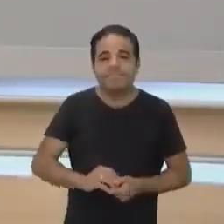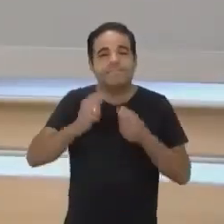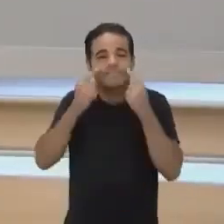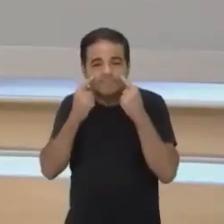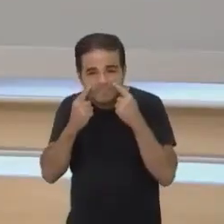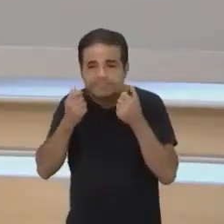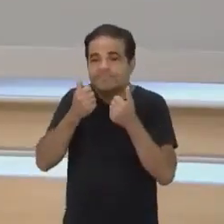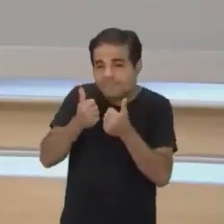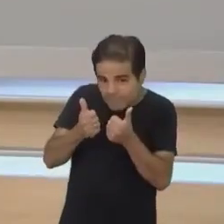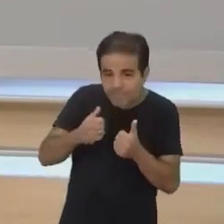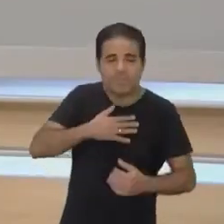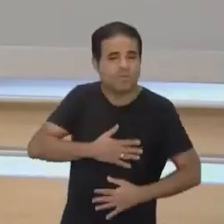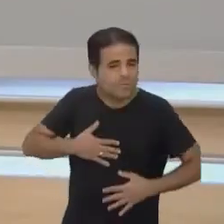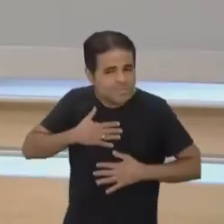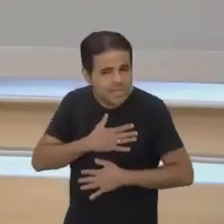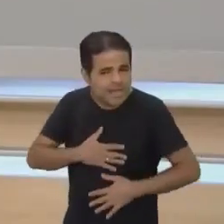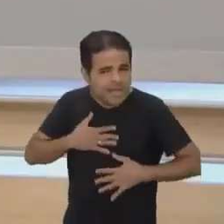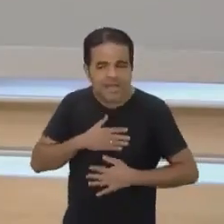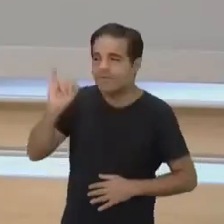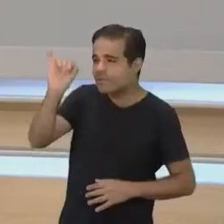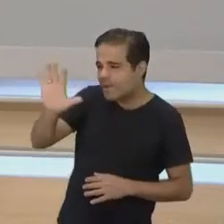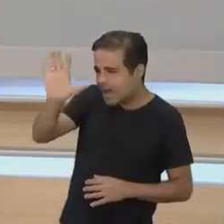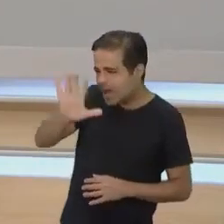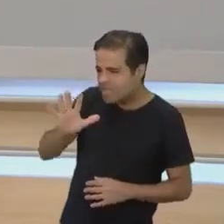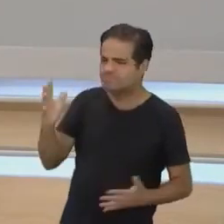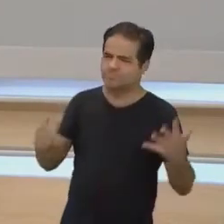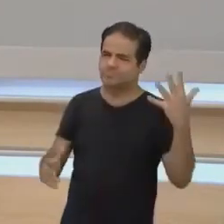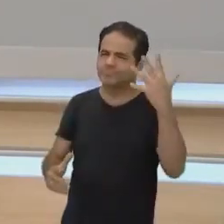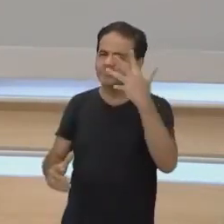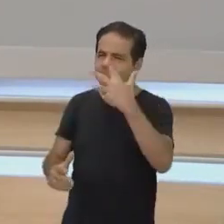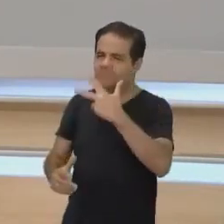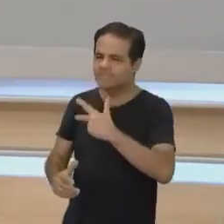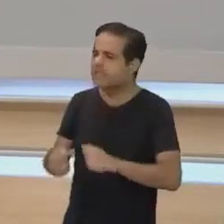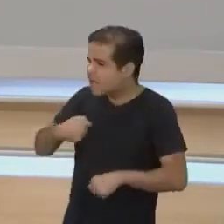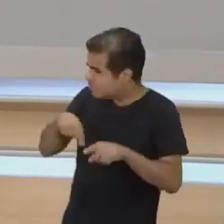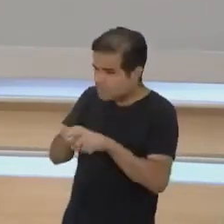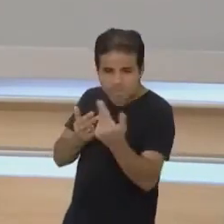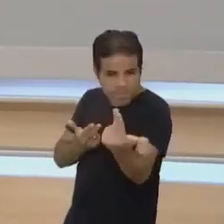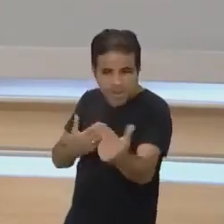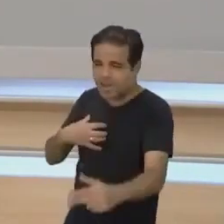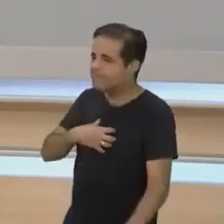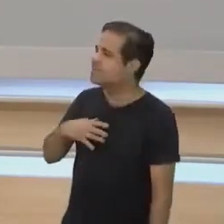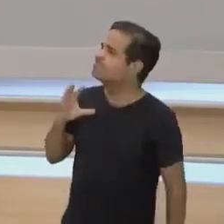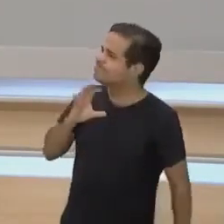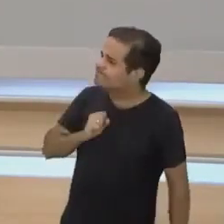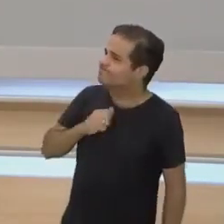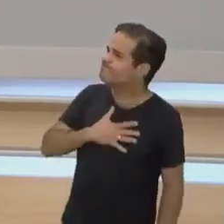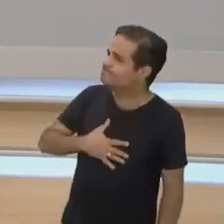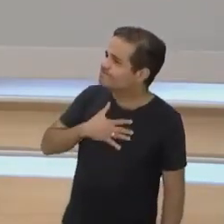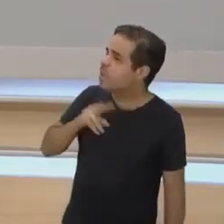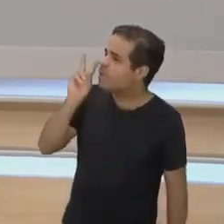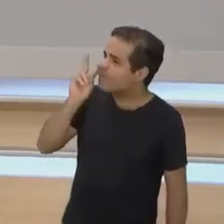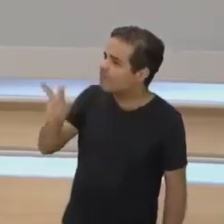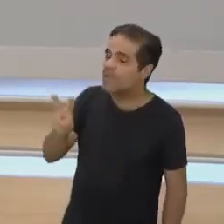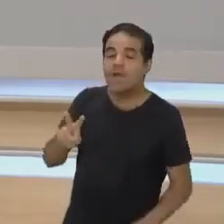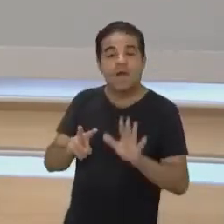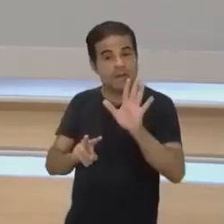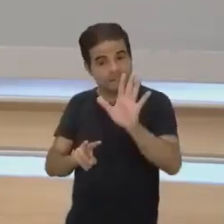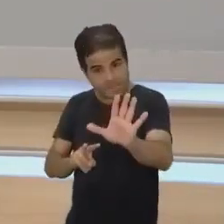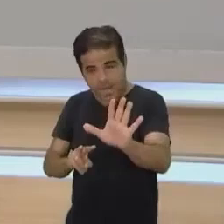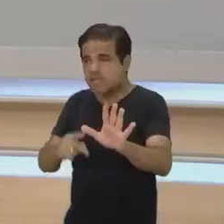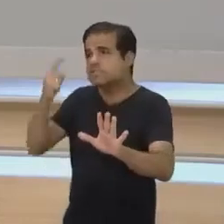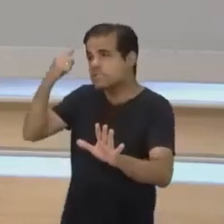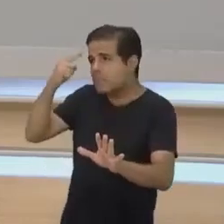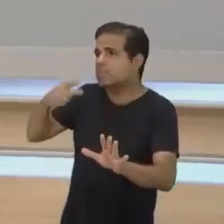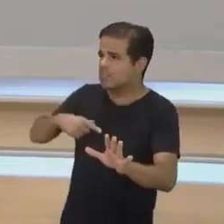E aí, vocês gostaram dessa imagem? Muito bonita, né? Eu também gostei. Então, aí a